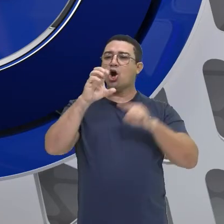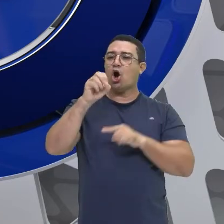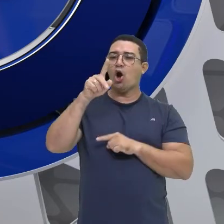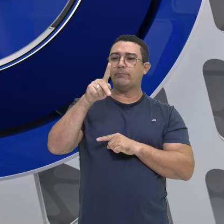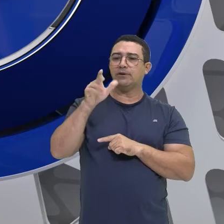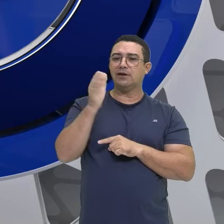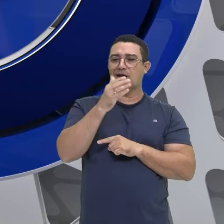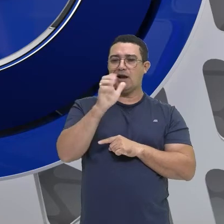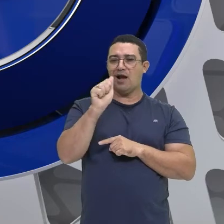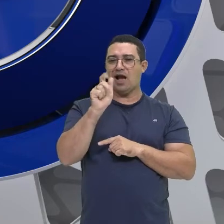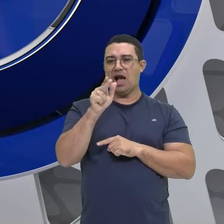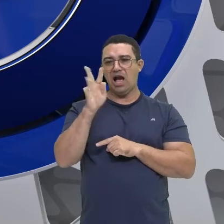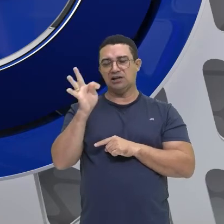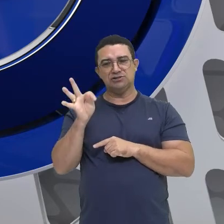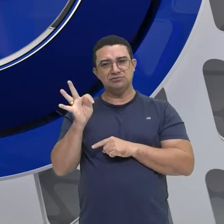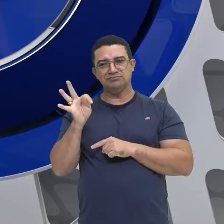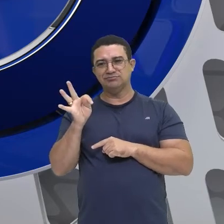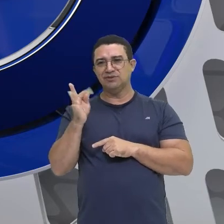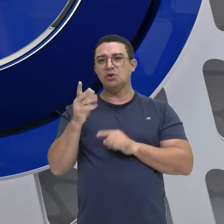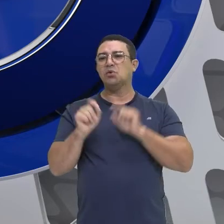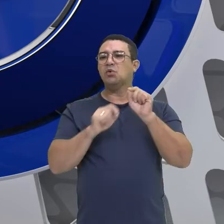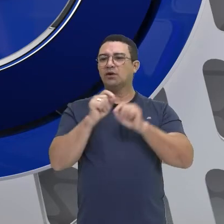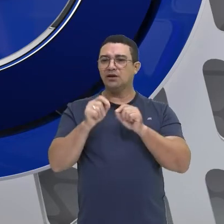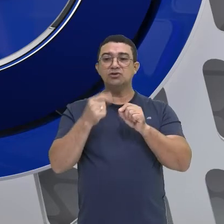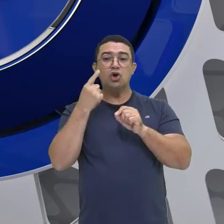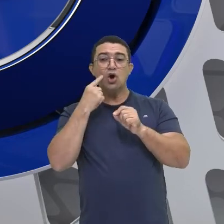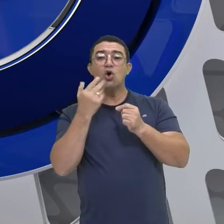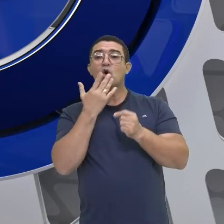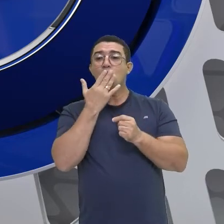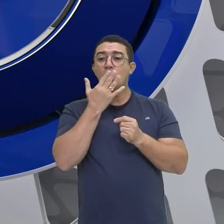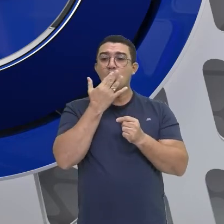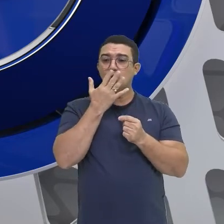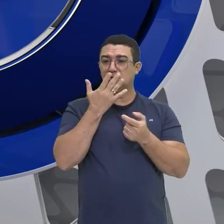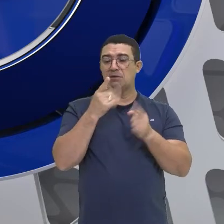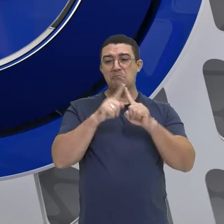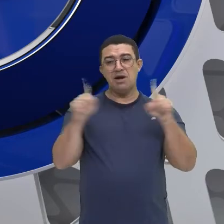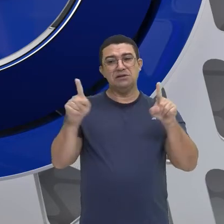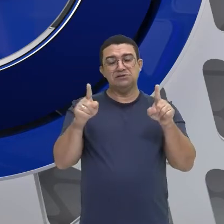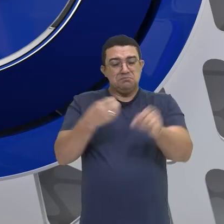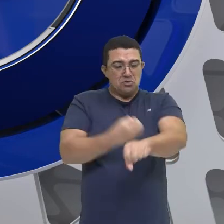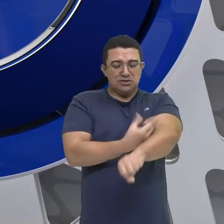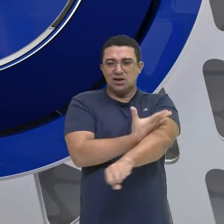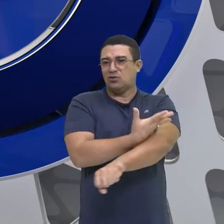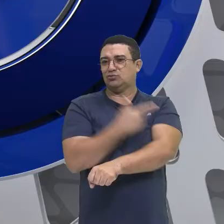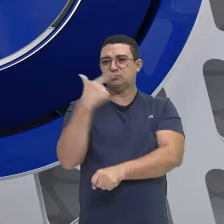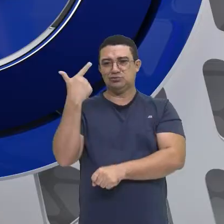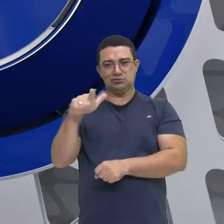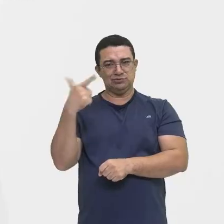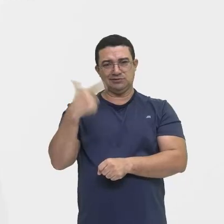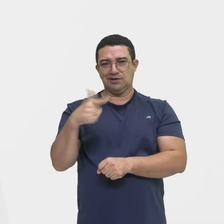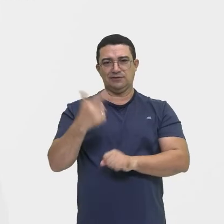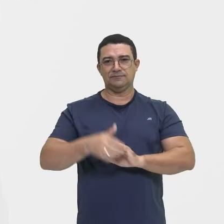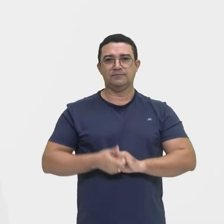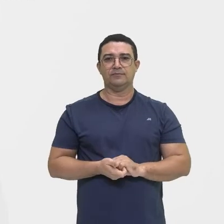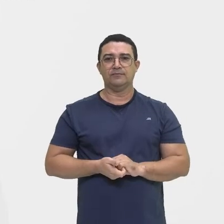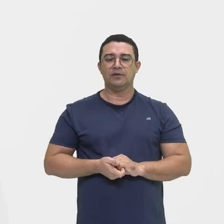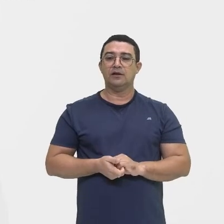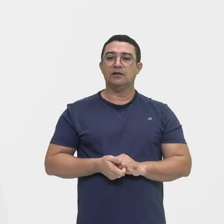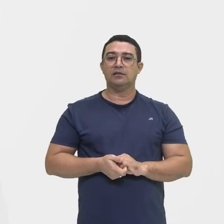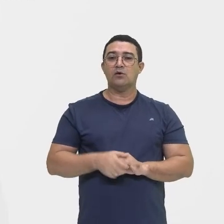olhos e na mente a combinação de certas cores e de certos elementos. O auge do movimento aconteceu em